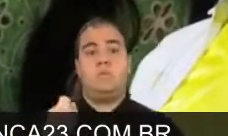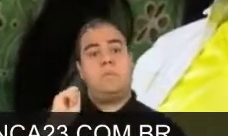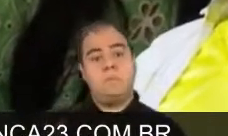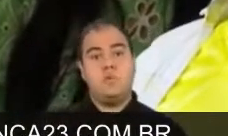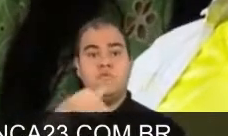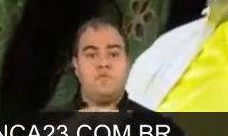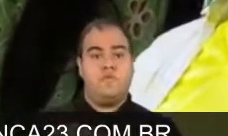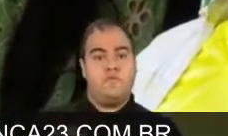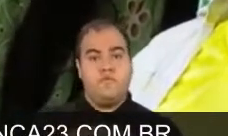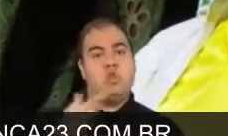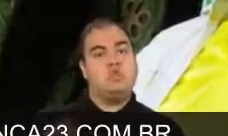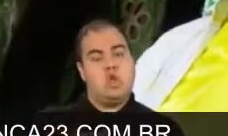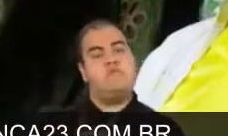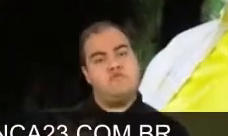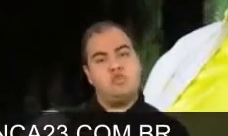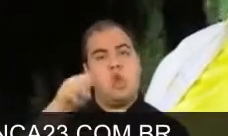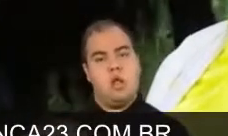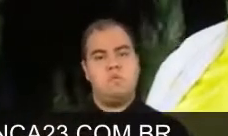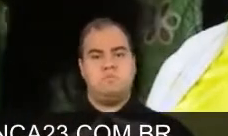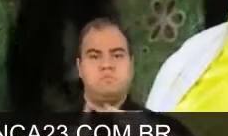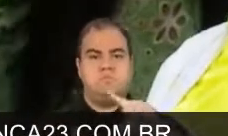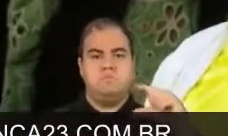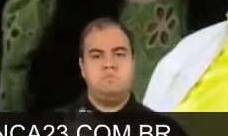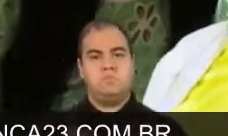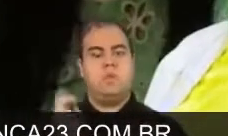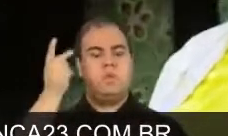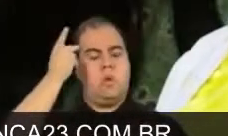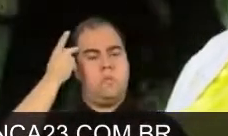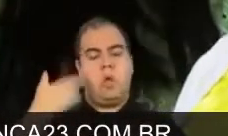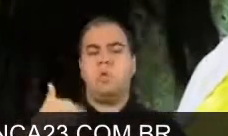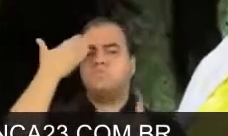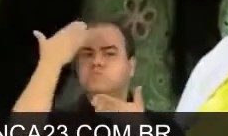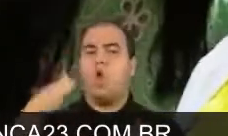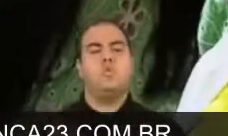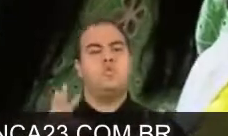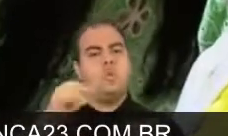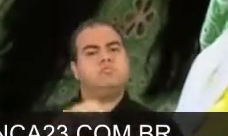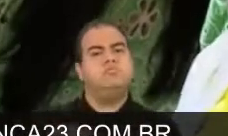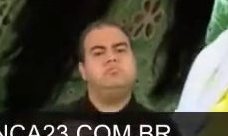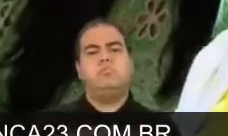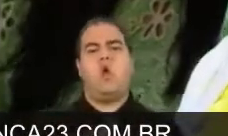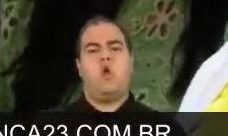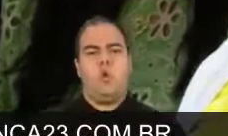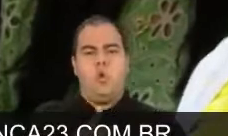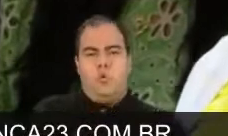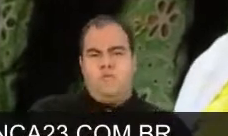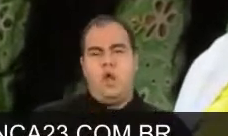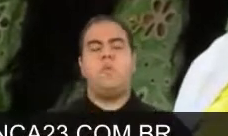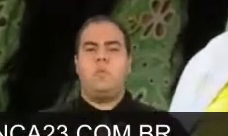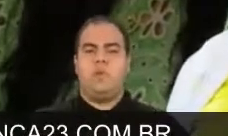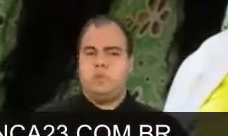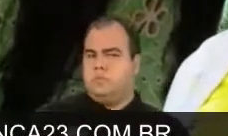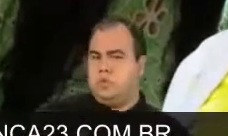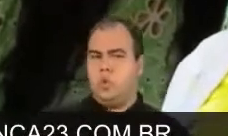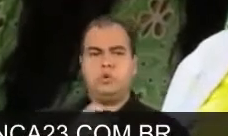nos conduziram à vitória aqui no estado de São Paulo. Sou muito grato a todos esses eleitores e agora a gente faz um governo para 46 milhões de